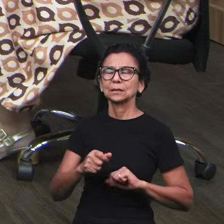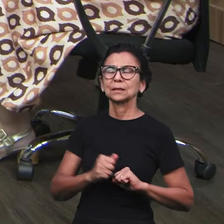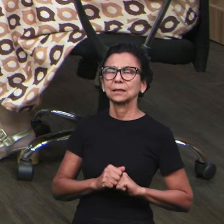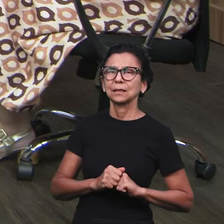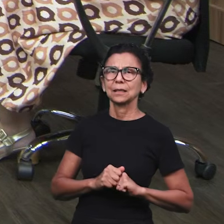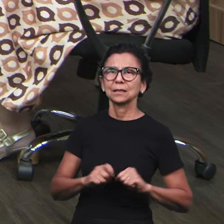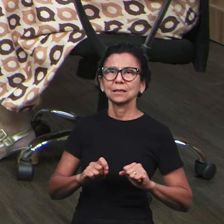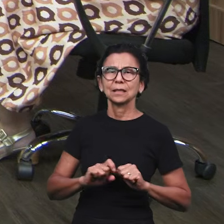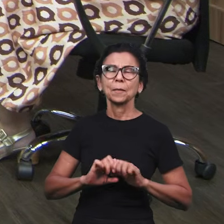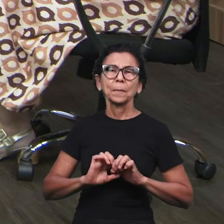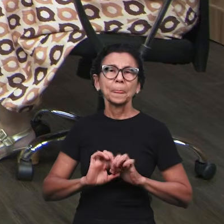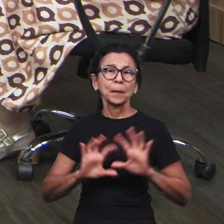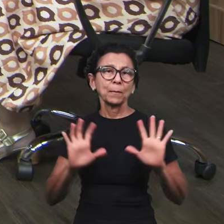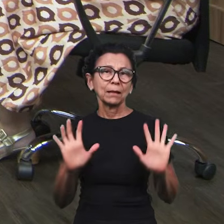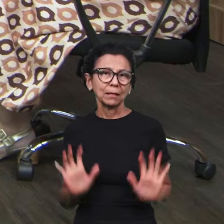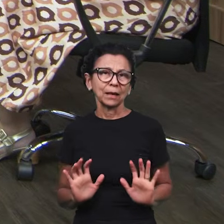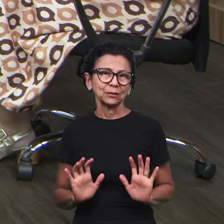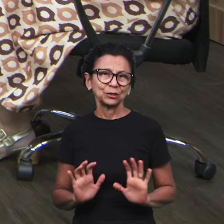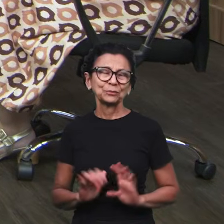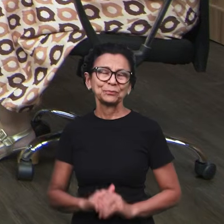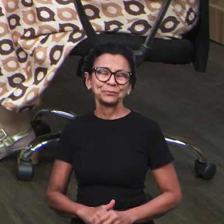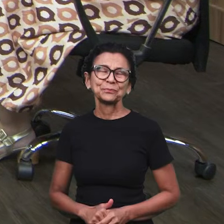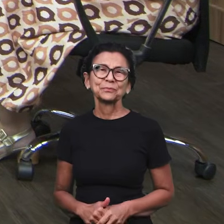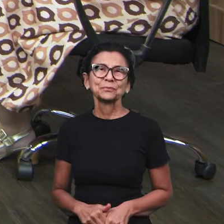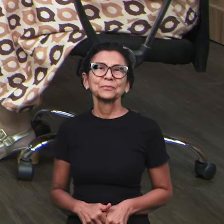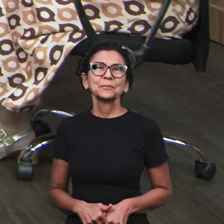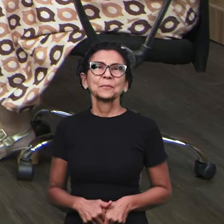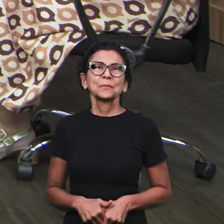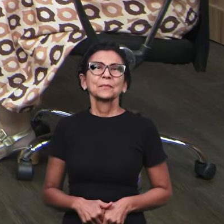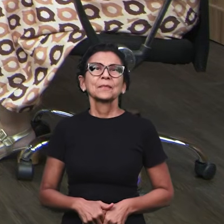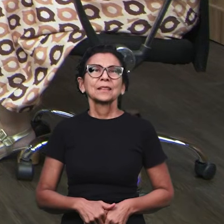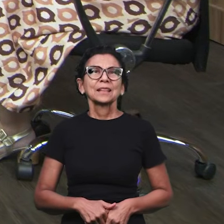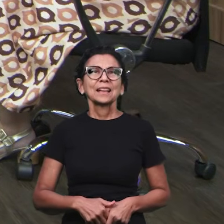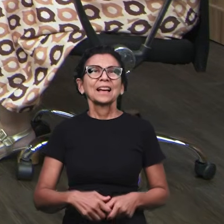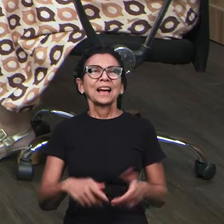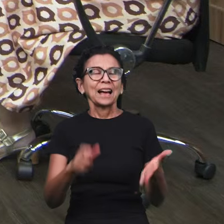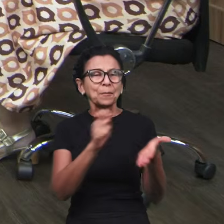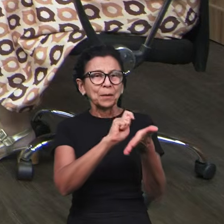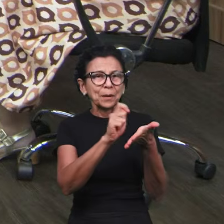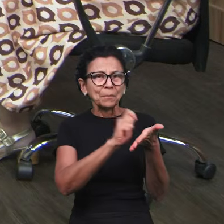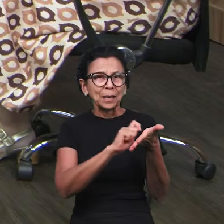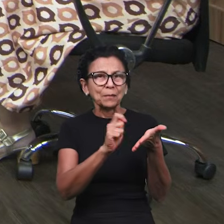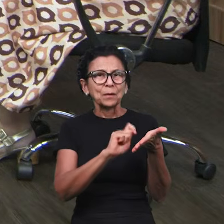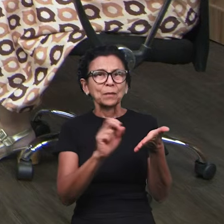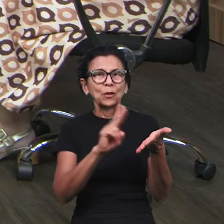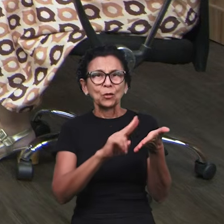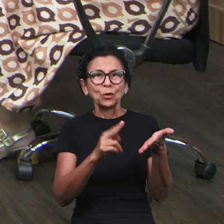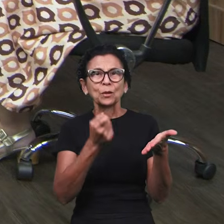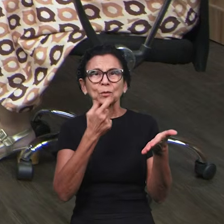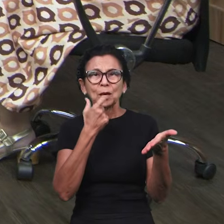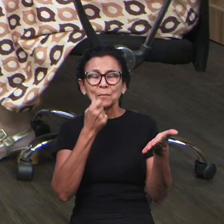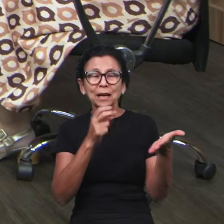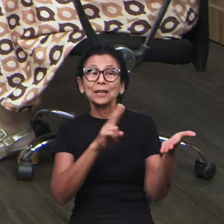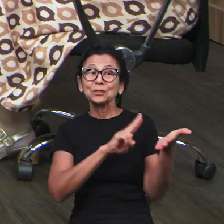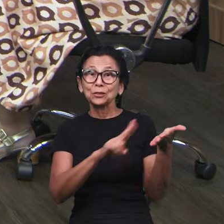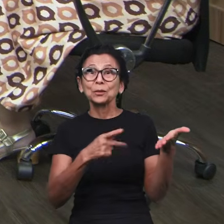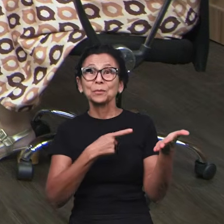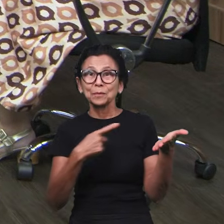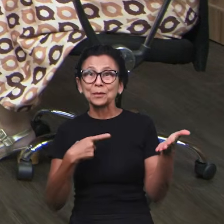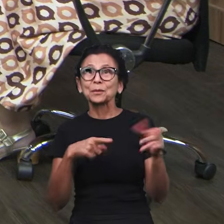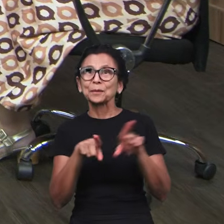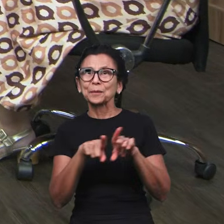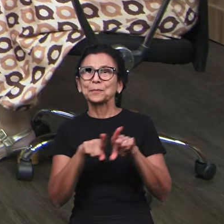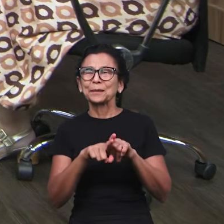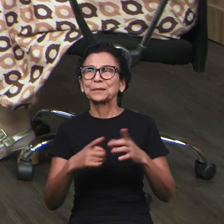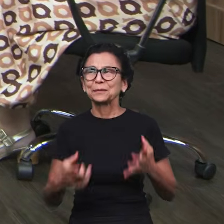as pessoas. Que maravilha. Tá certo? Fez a receita? Fiz a receita. E passou a tua receita. Isso. Tem hora vendo?